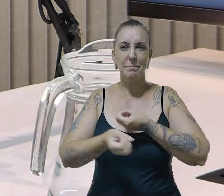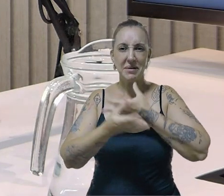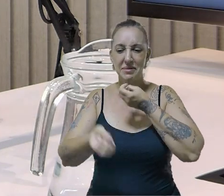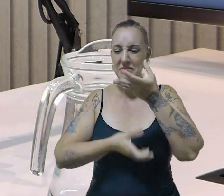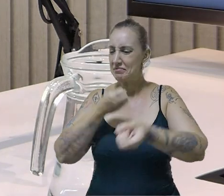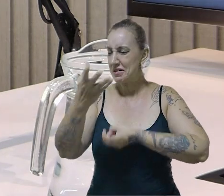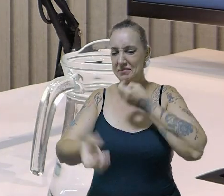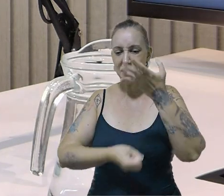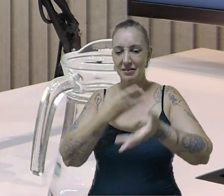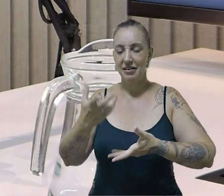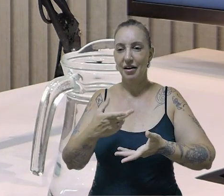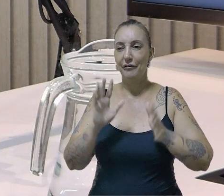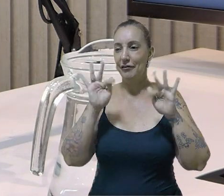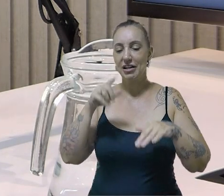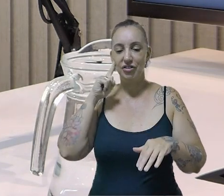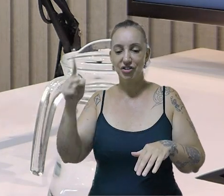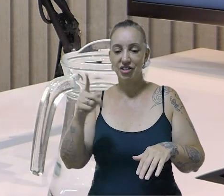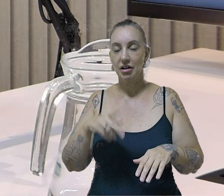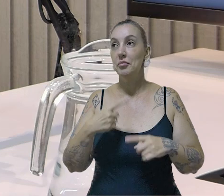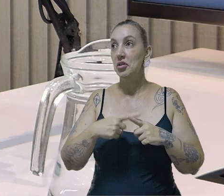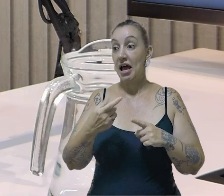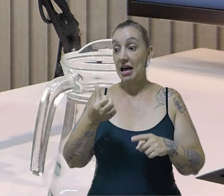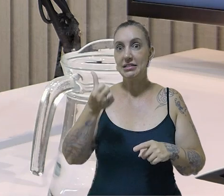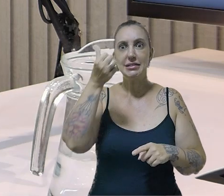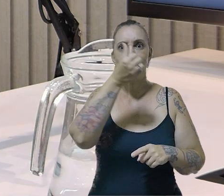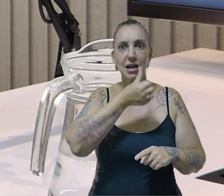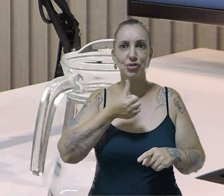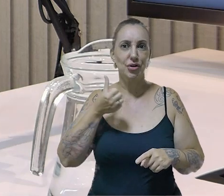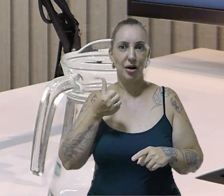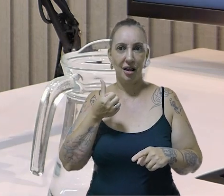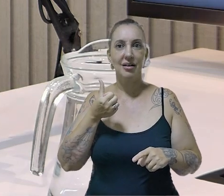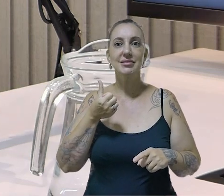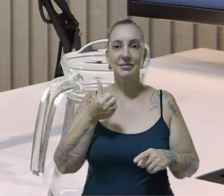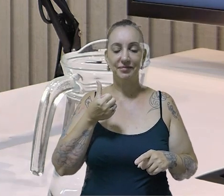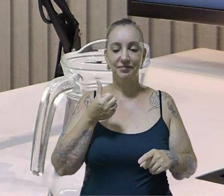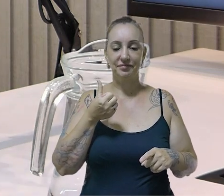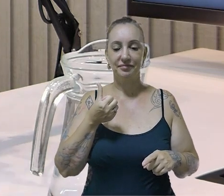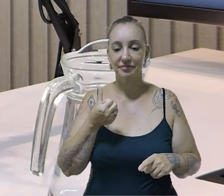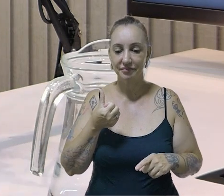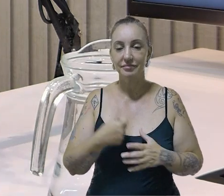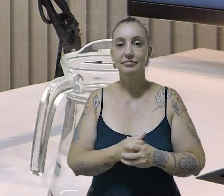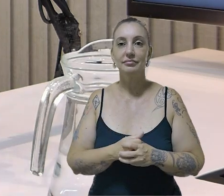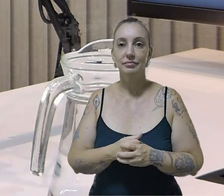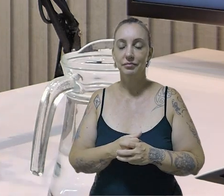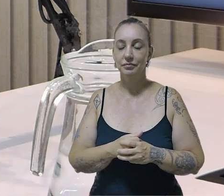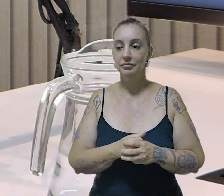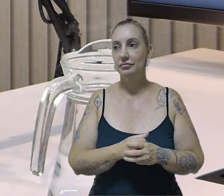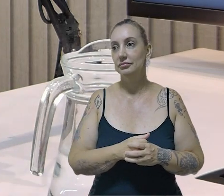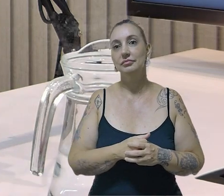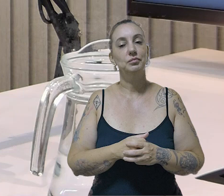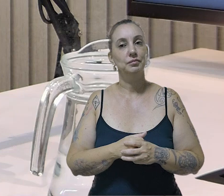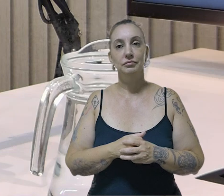tipo rouca no final do dia porque eram Tipo 6 horas nossa E aí era maior turma gigante assim